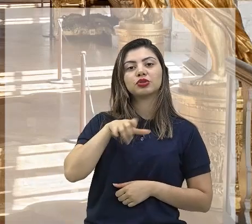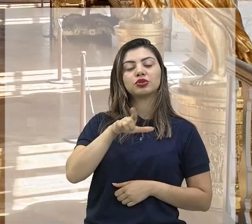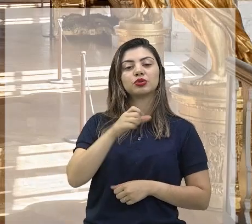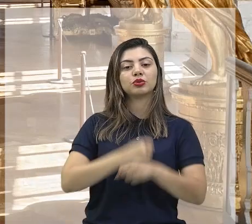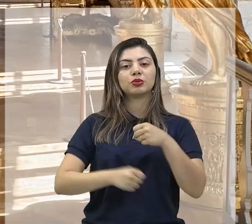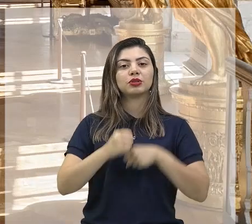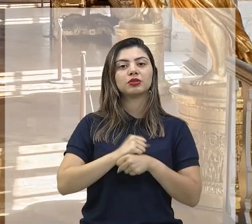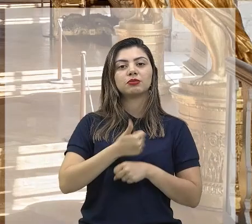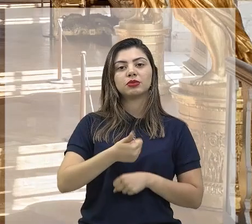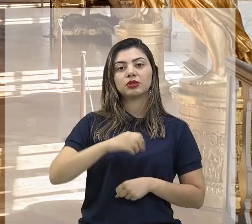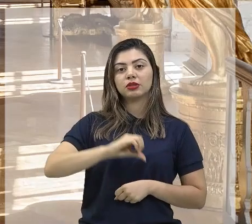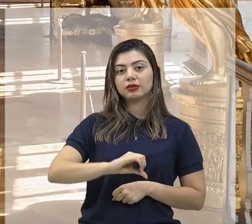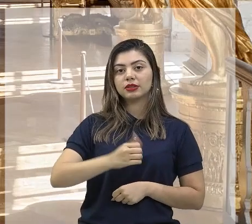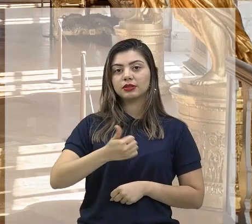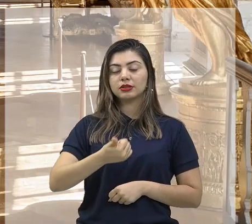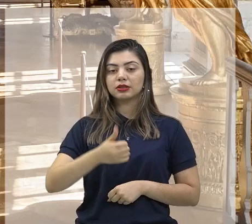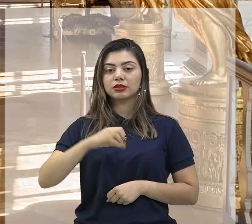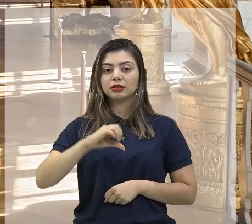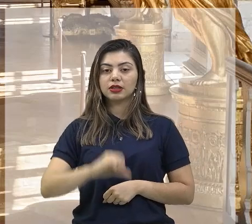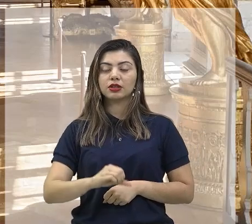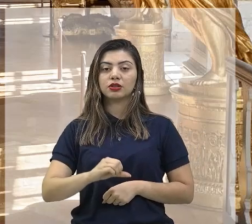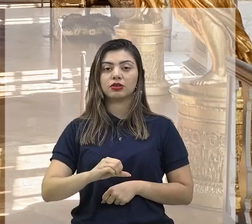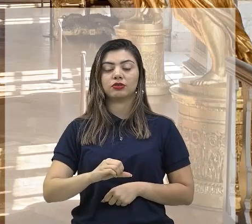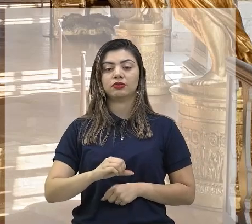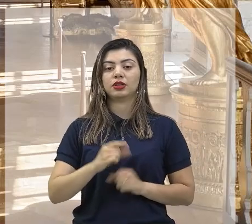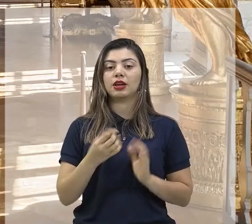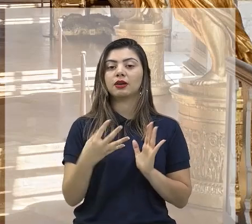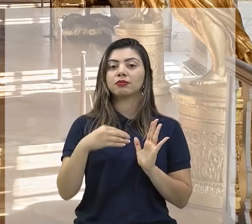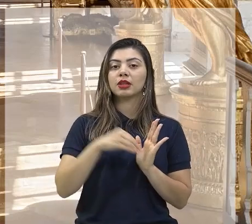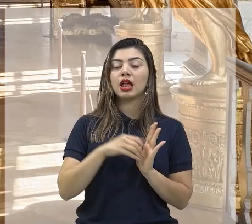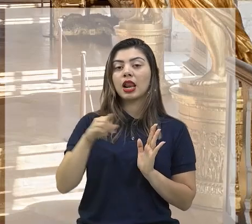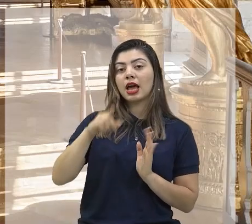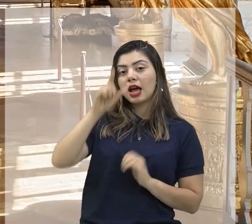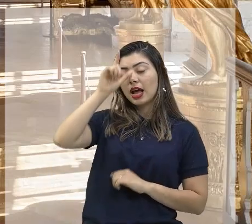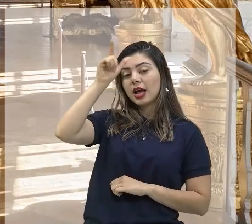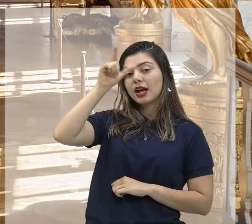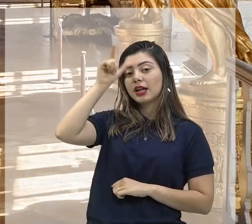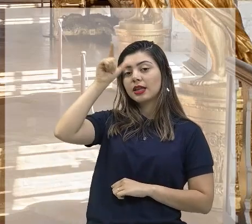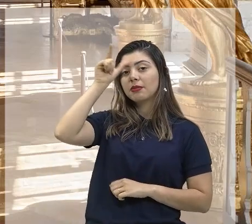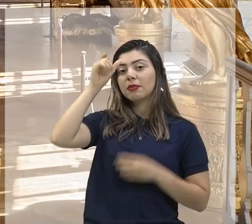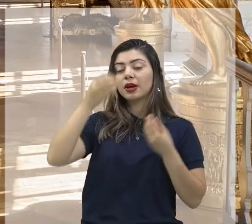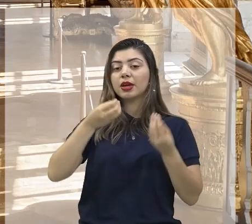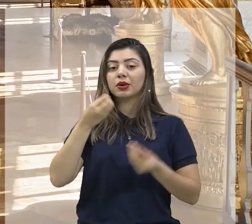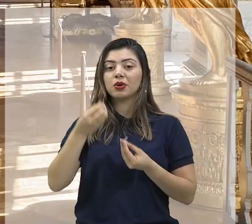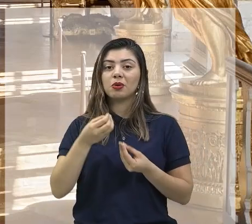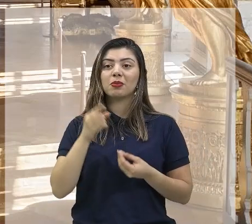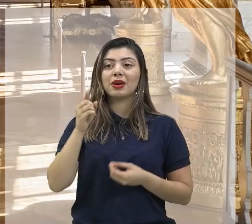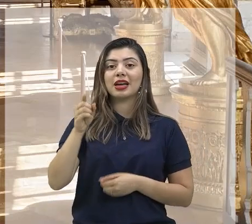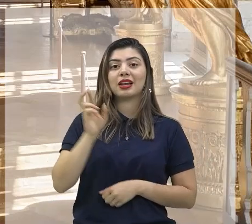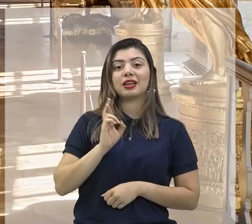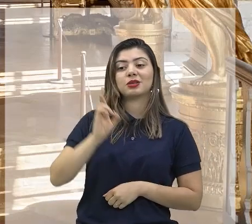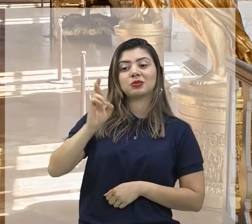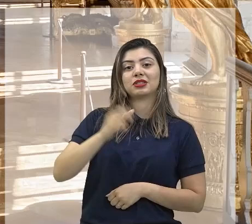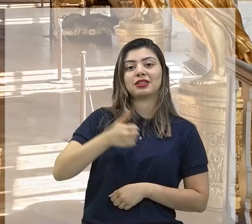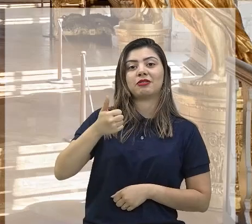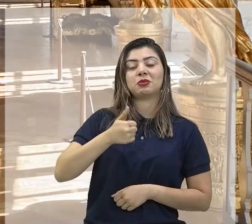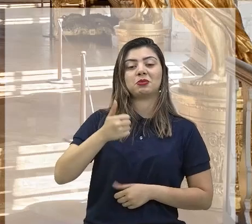1919, considerava que a Alemanha responsável então aí pela Primeira Guerra